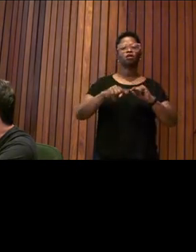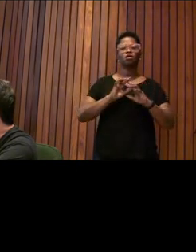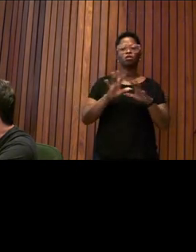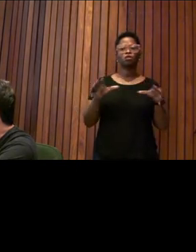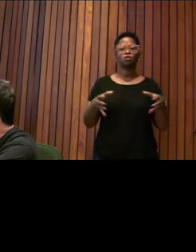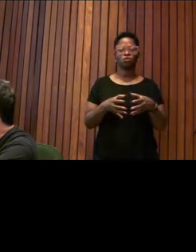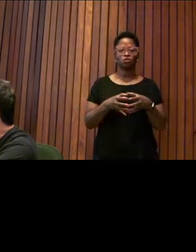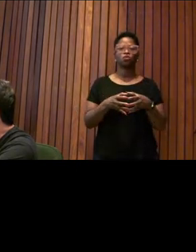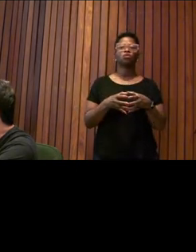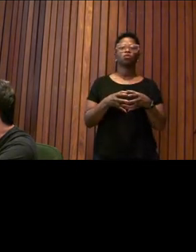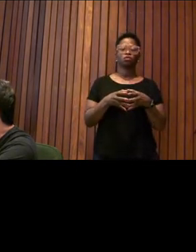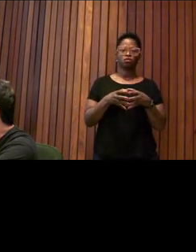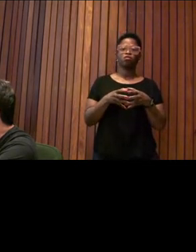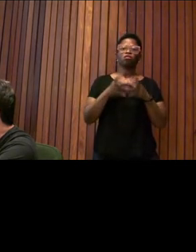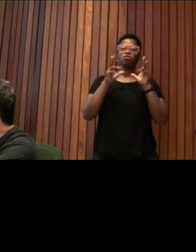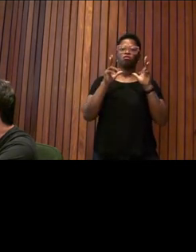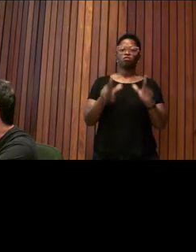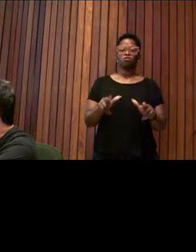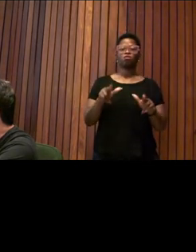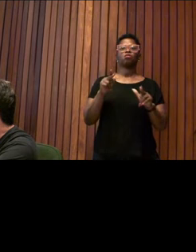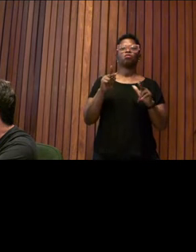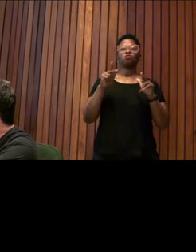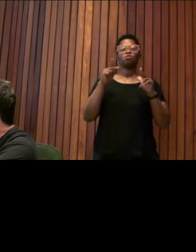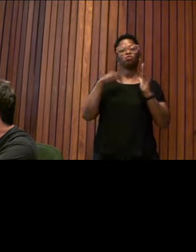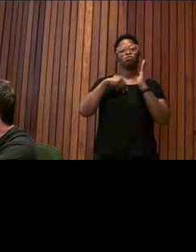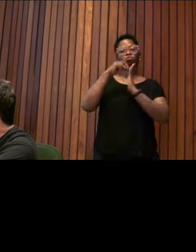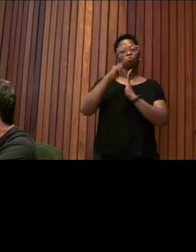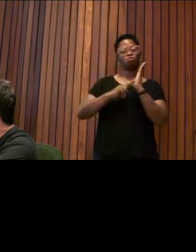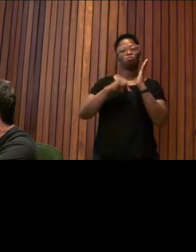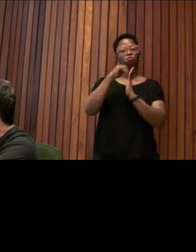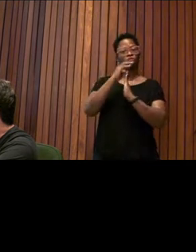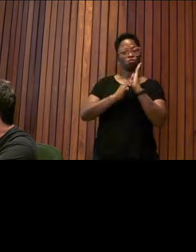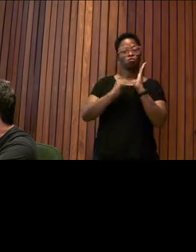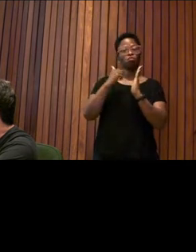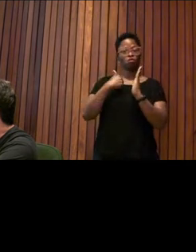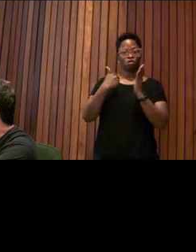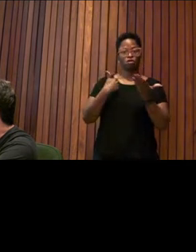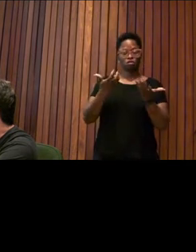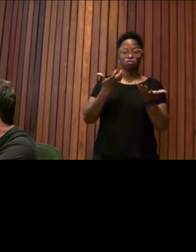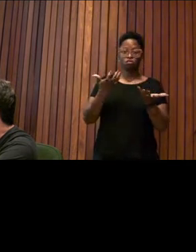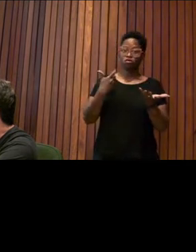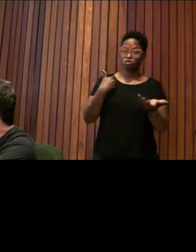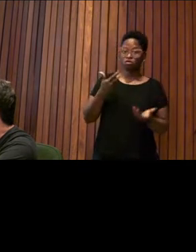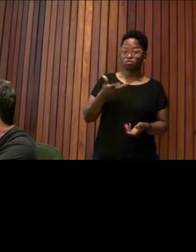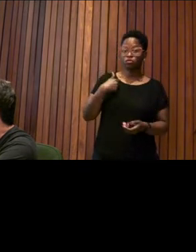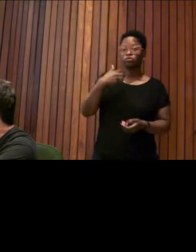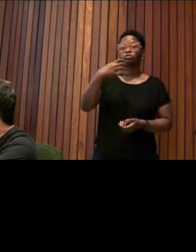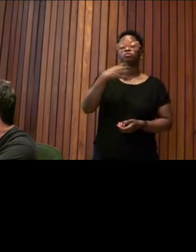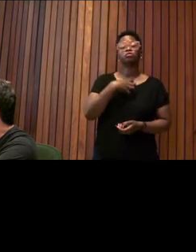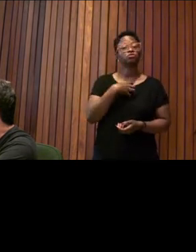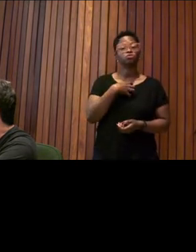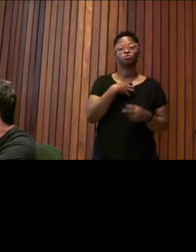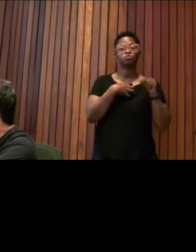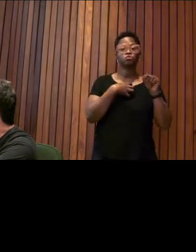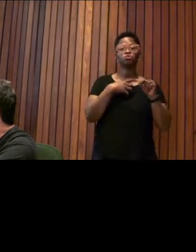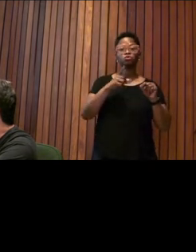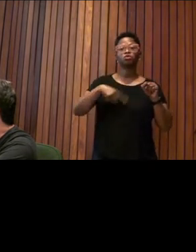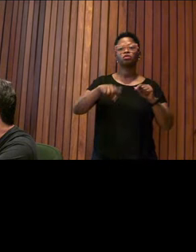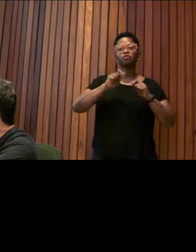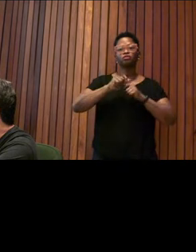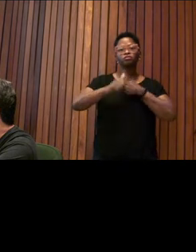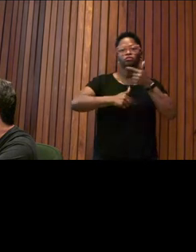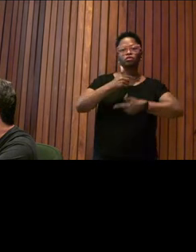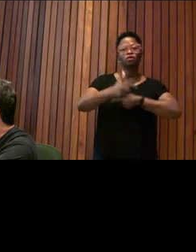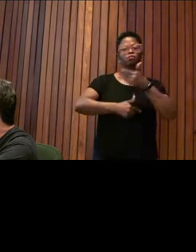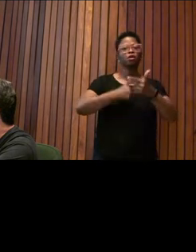conjunto... assim como os murais, né? Então a gente, o que eu sinto é que a gente fez um